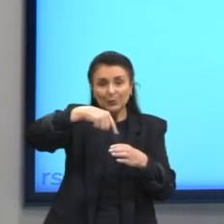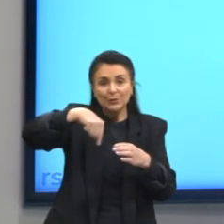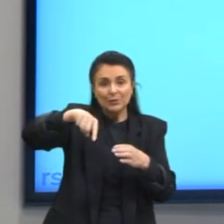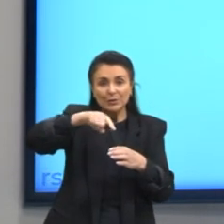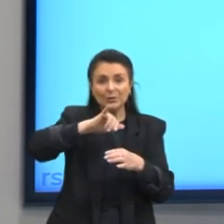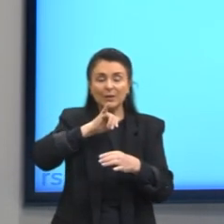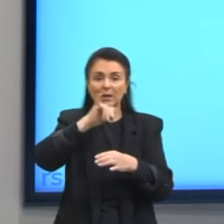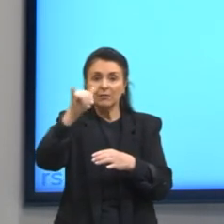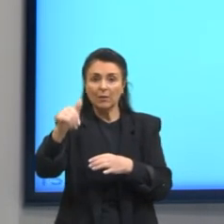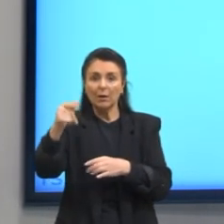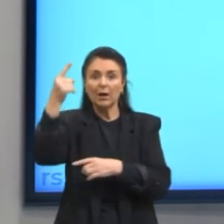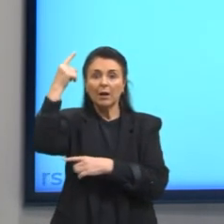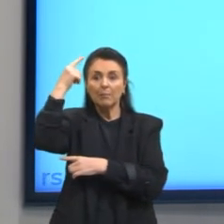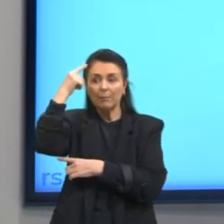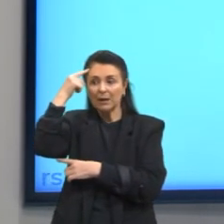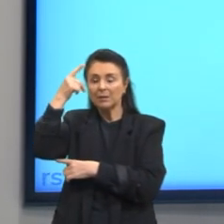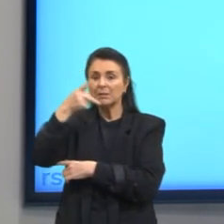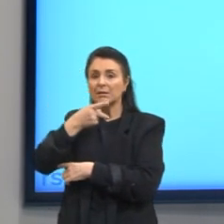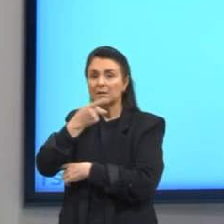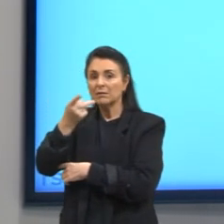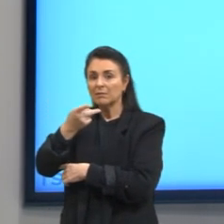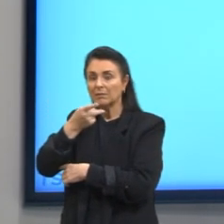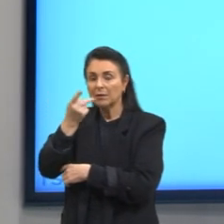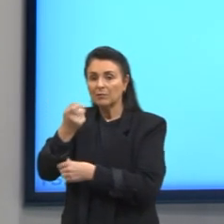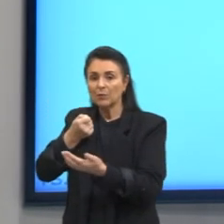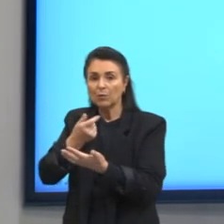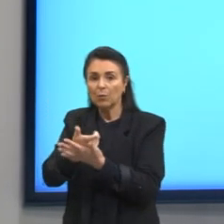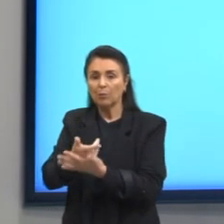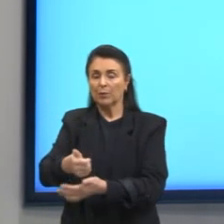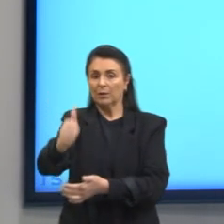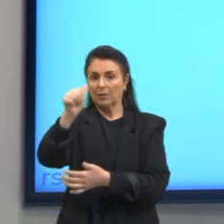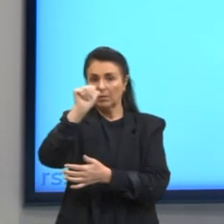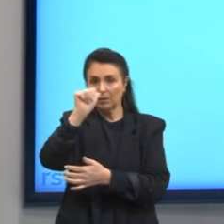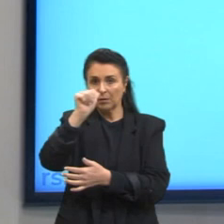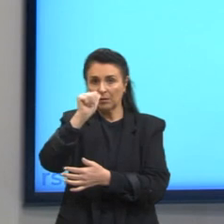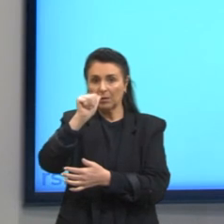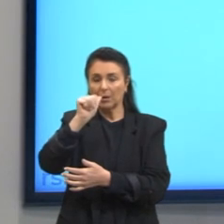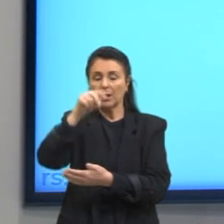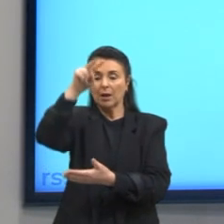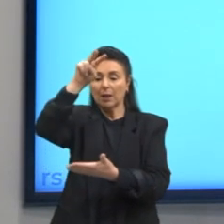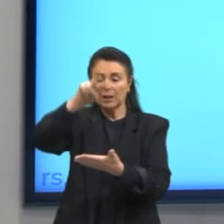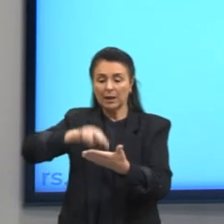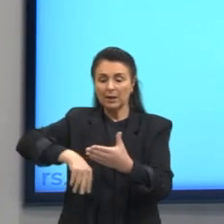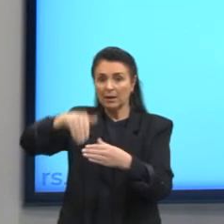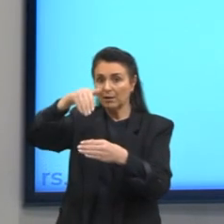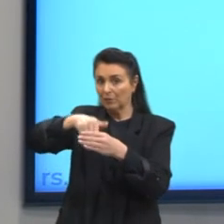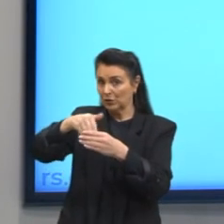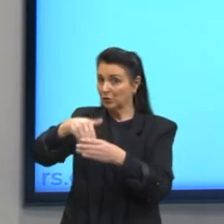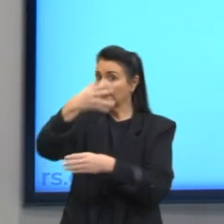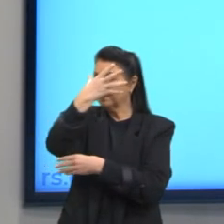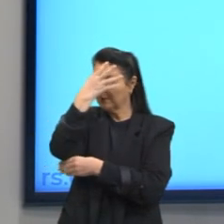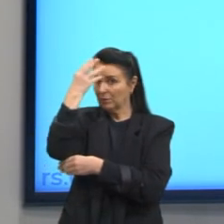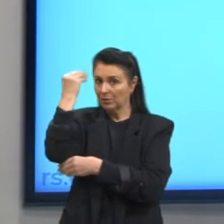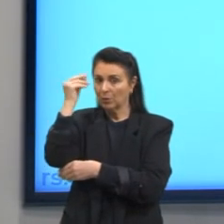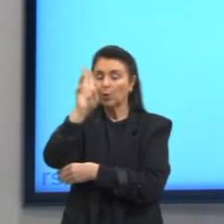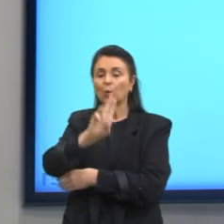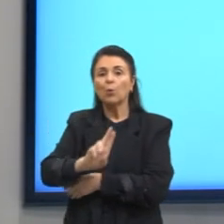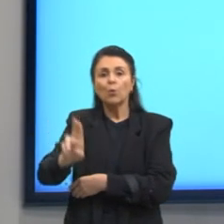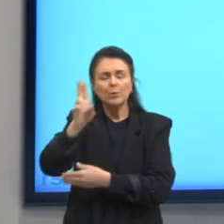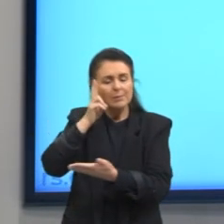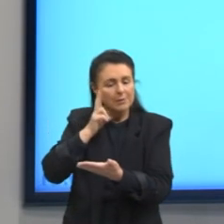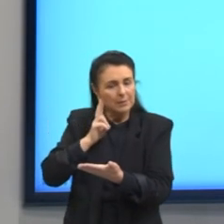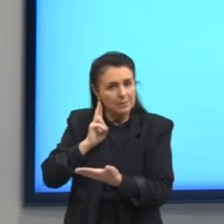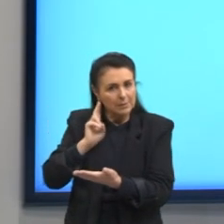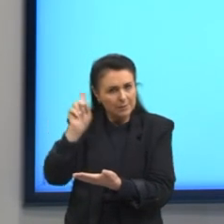refrão pense fale compre beba leia vote não se esqueça use